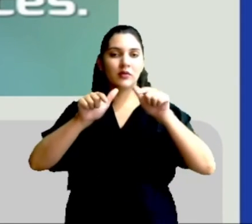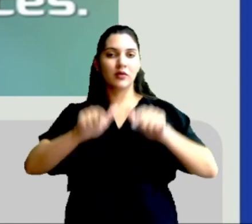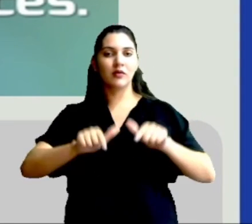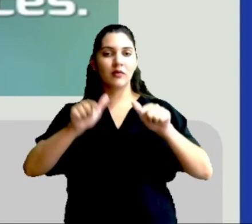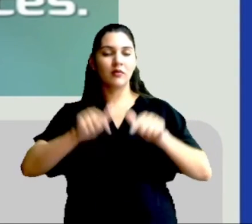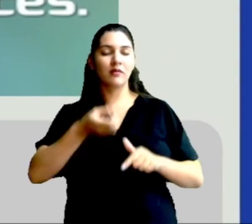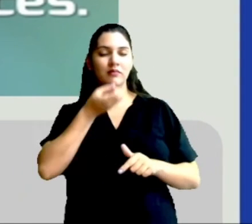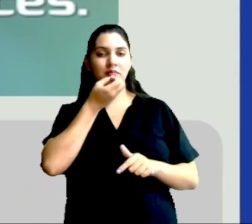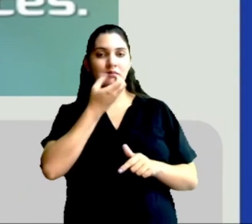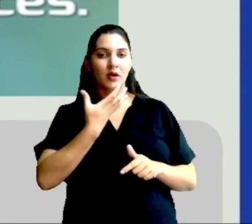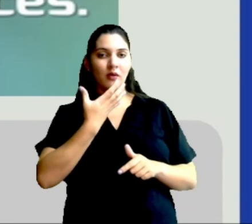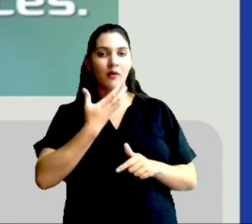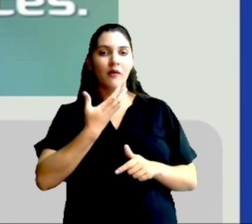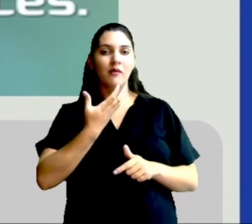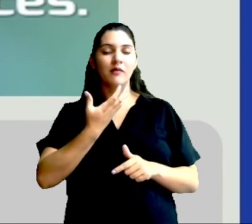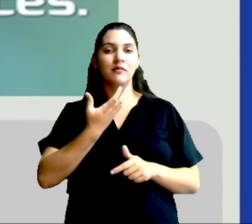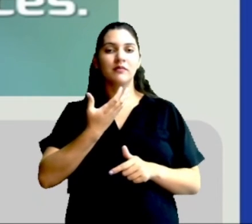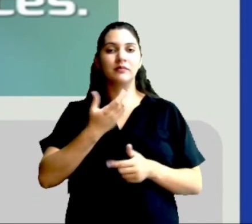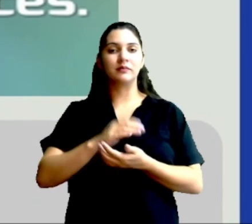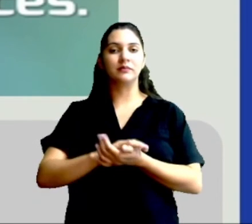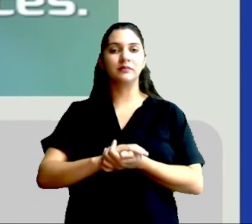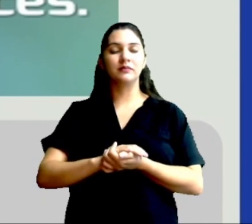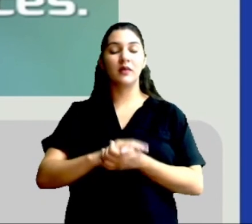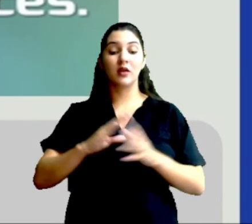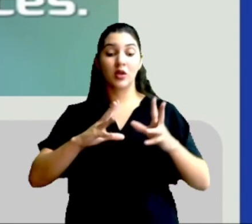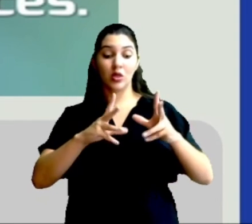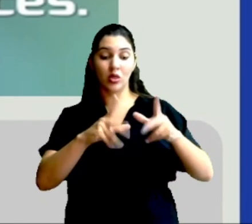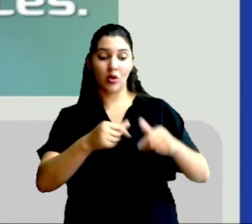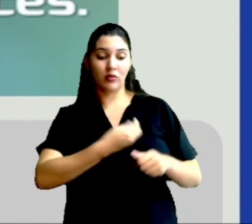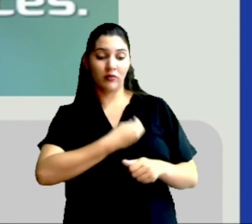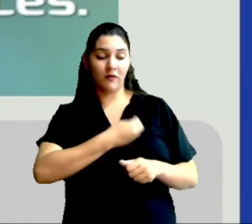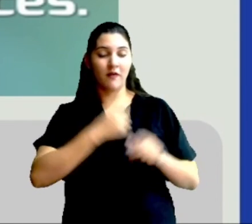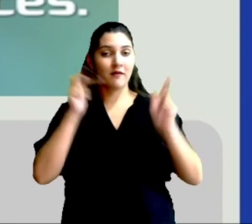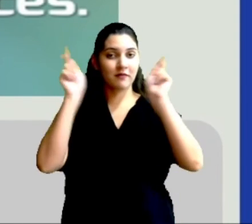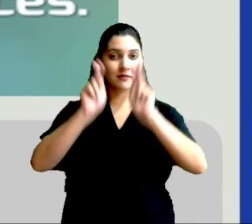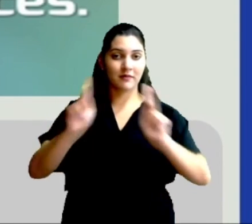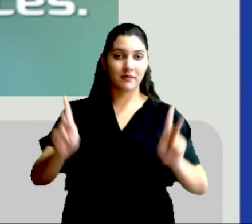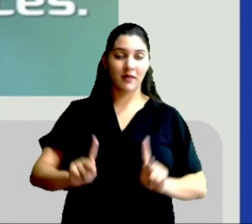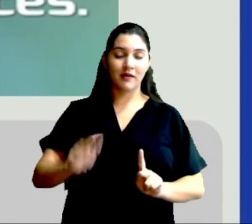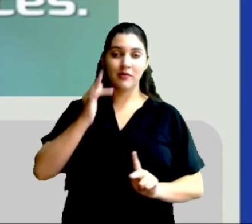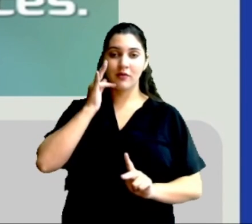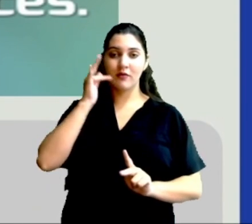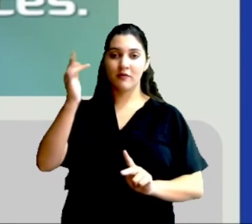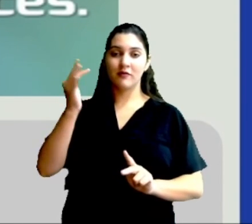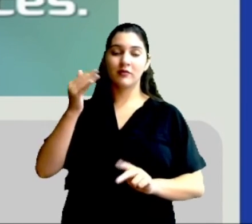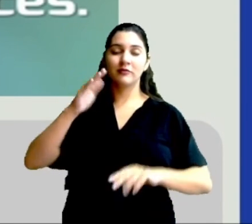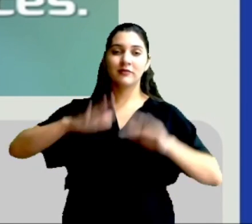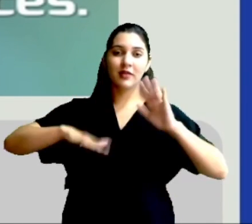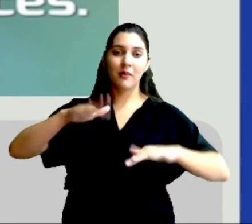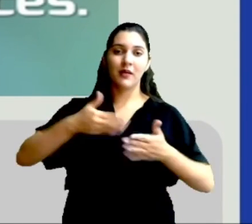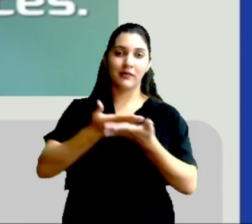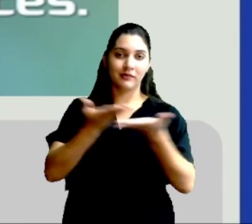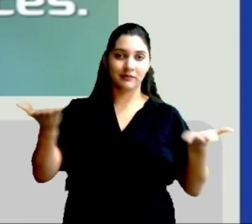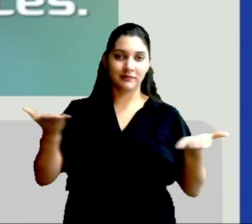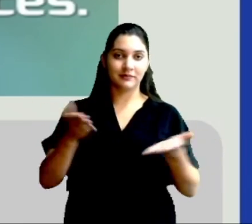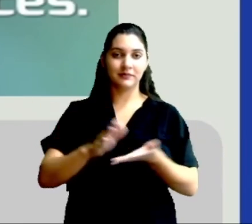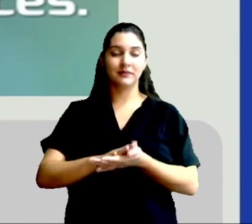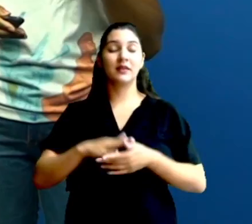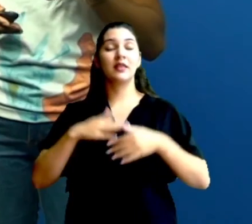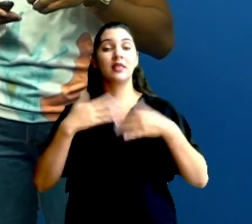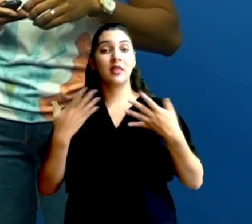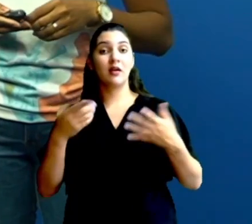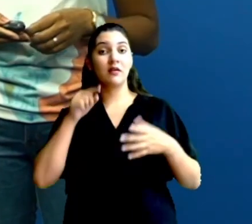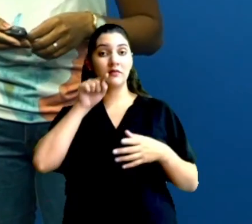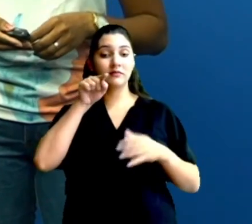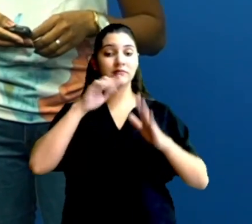lugar ideal para que todos vivam em paz. O futuro depende de vocês. Então, é